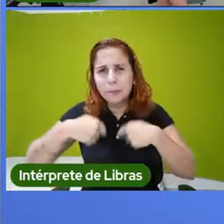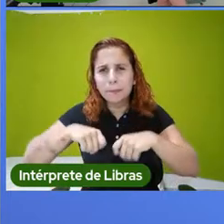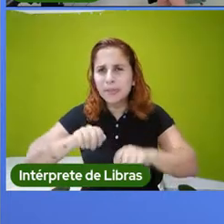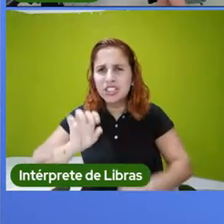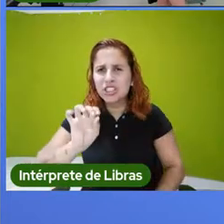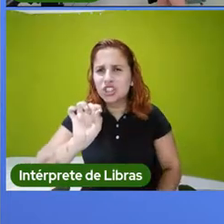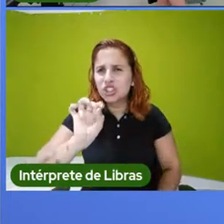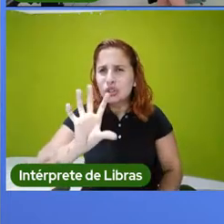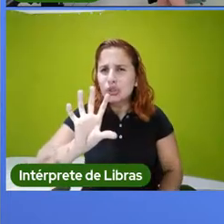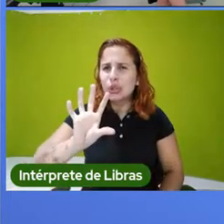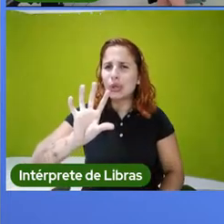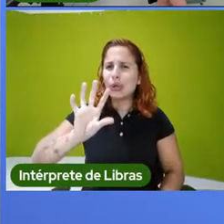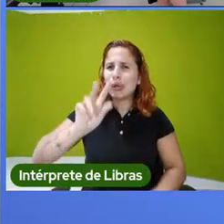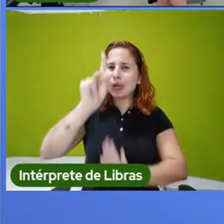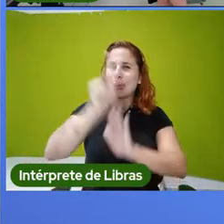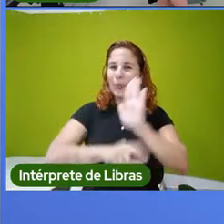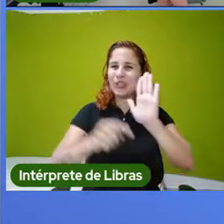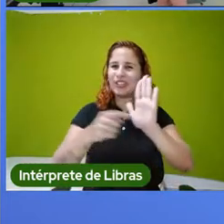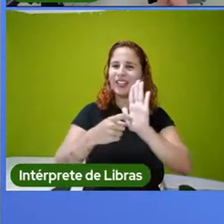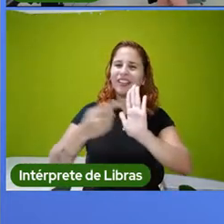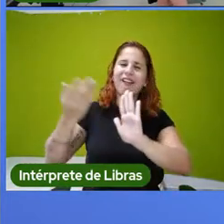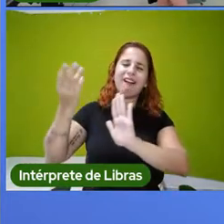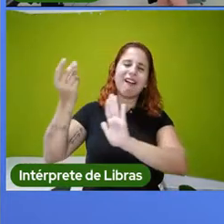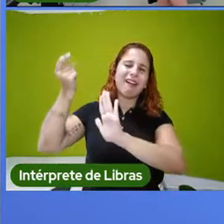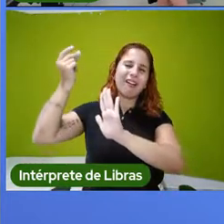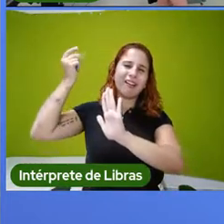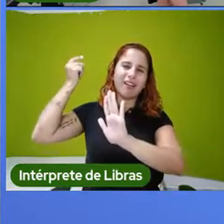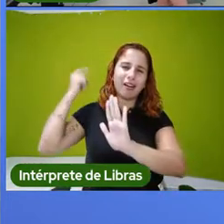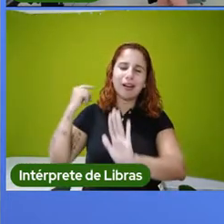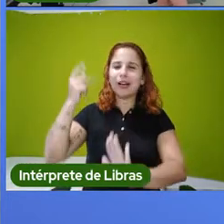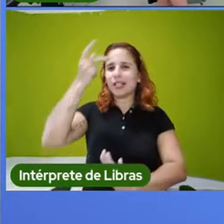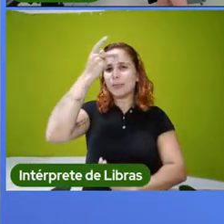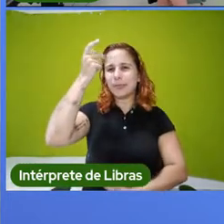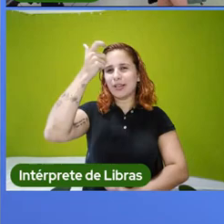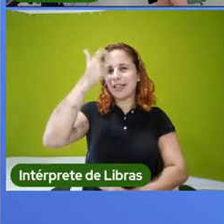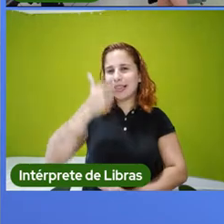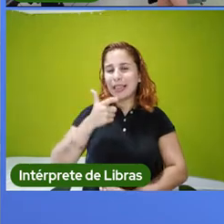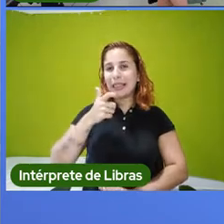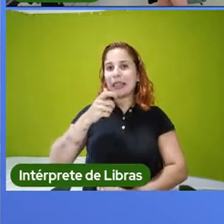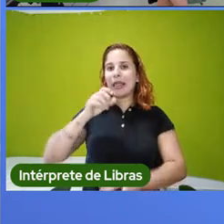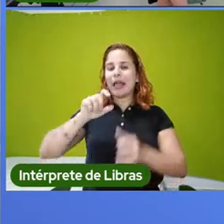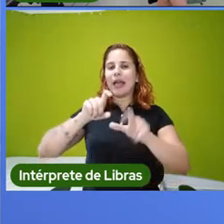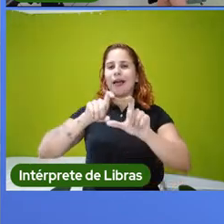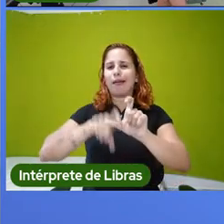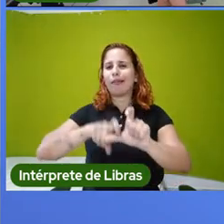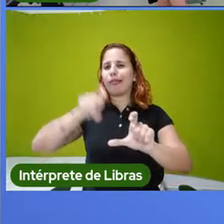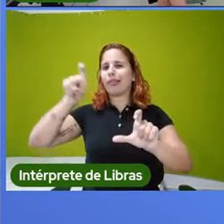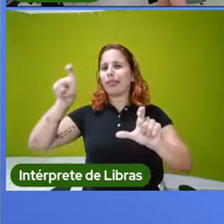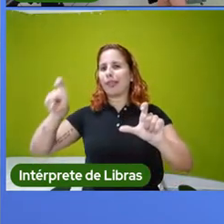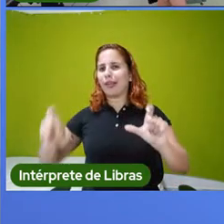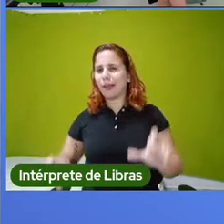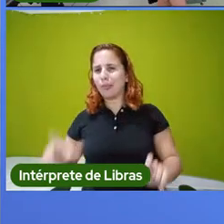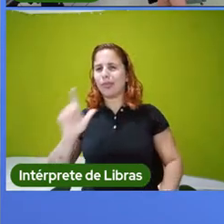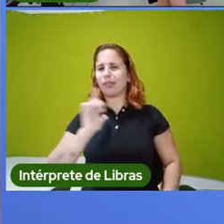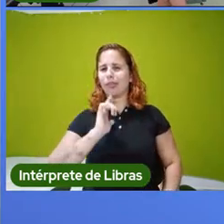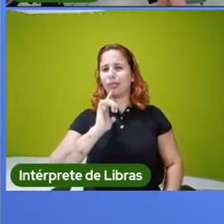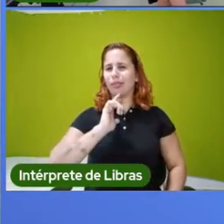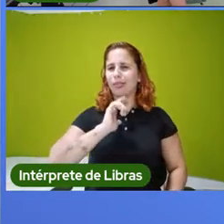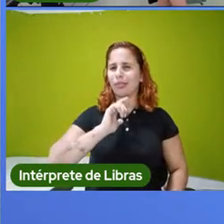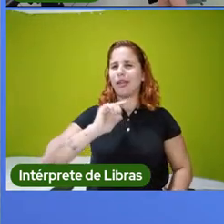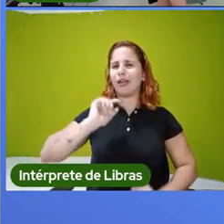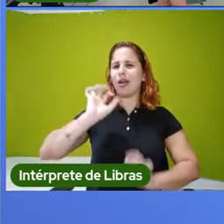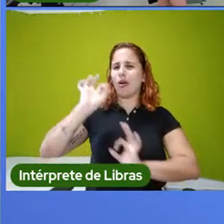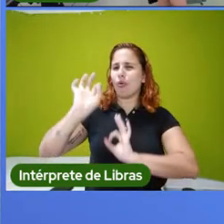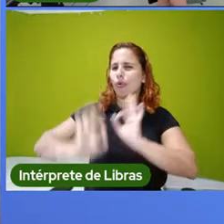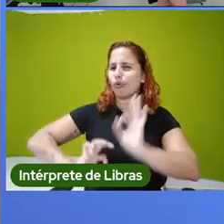como aquele projeto iluminista lá do sujeito autônomo, né, daquele sujeito da autonomia kantiana, que a